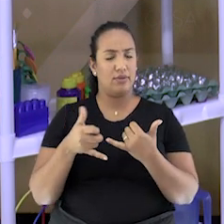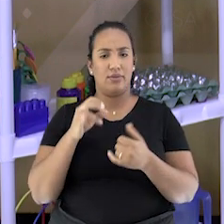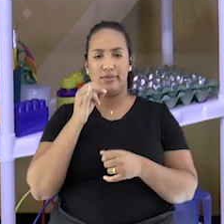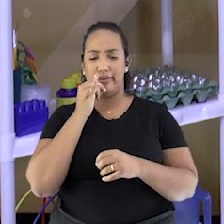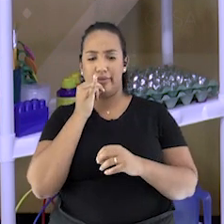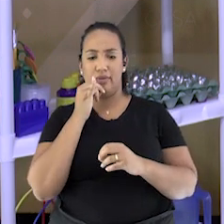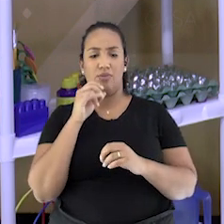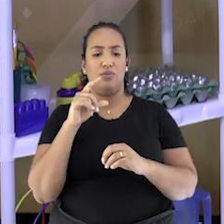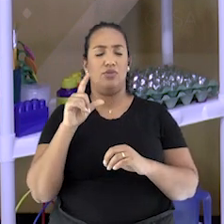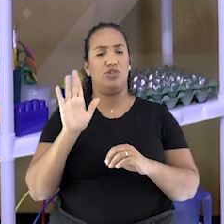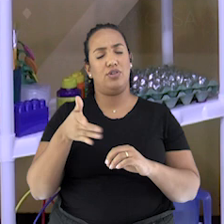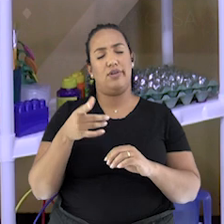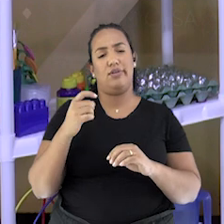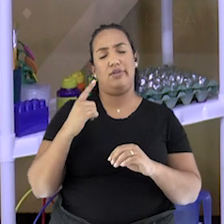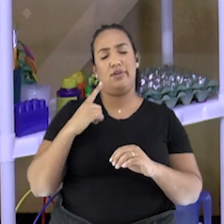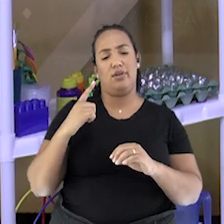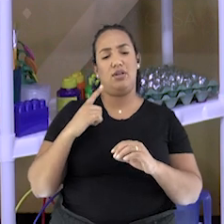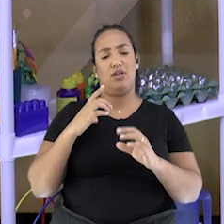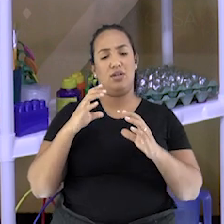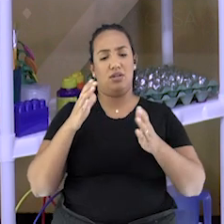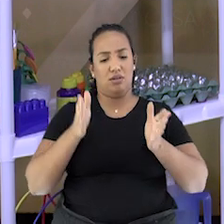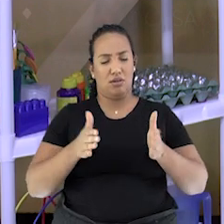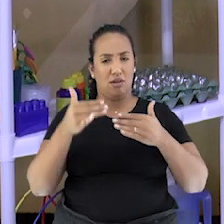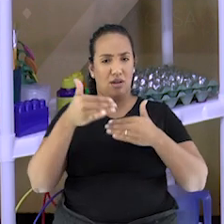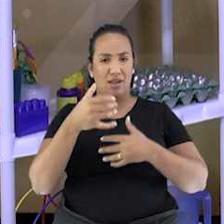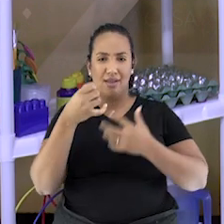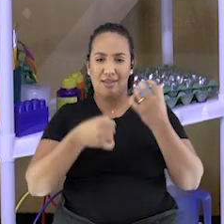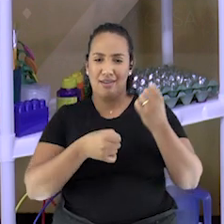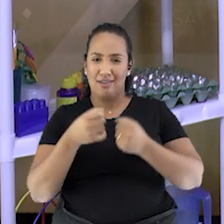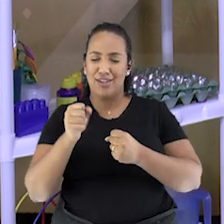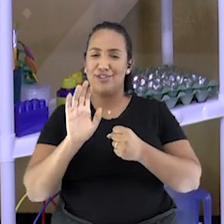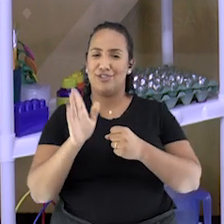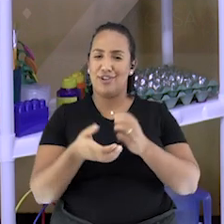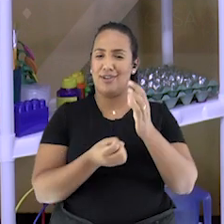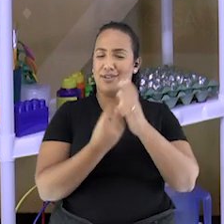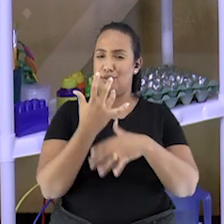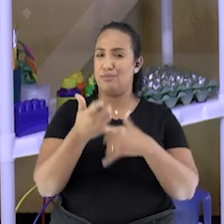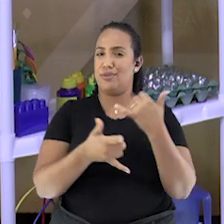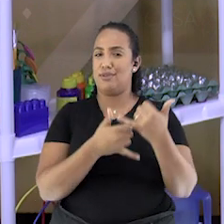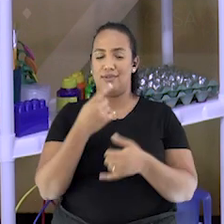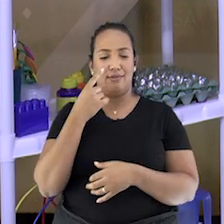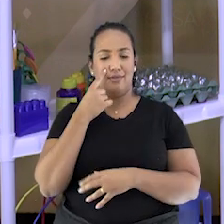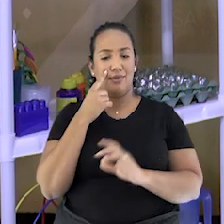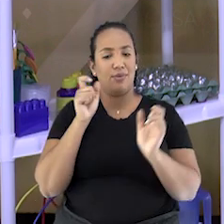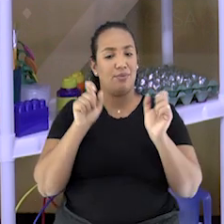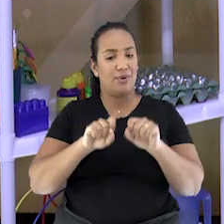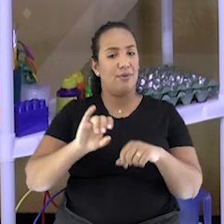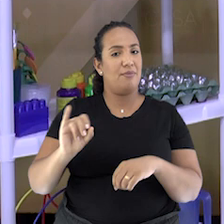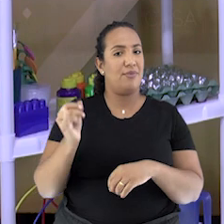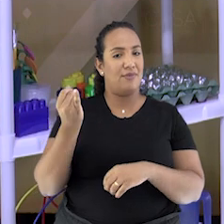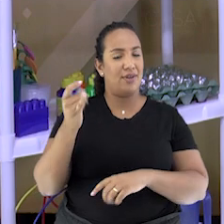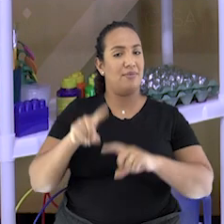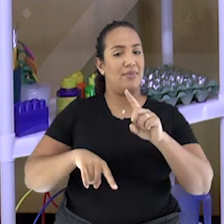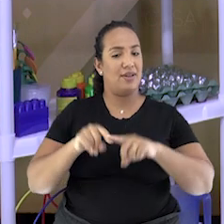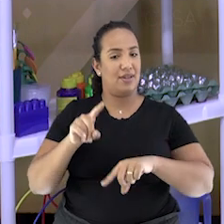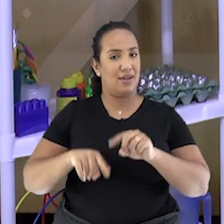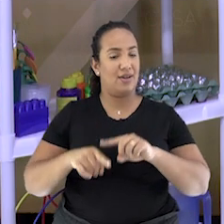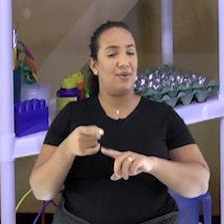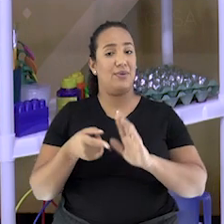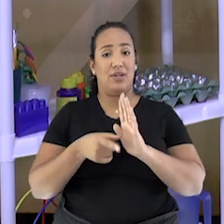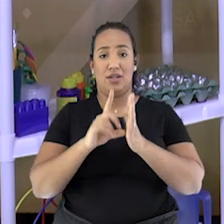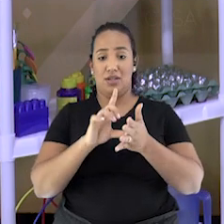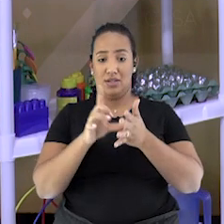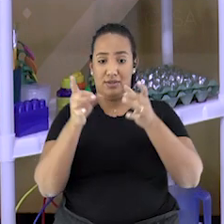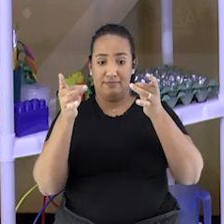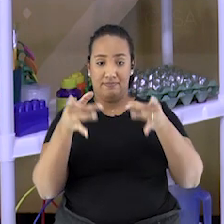caixas de leite. Estão vendo como podemos reaproveitar esses materiais antes de jogá-los fora? Então, como vimos,